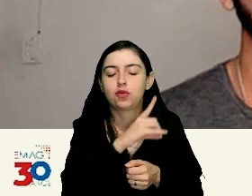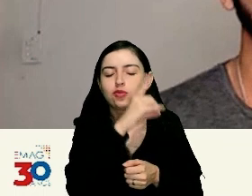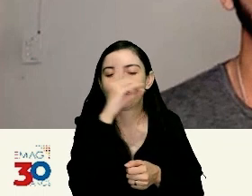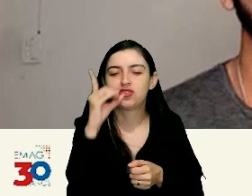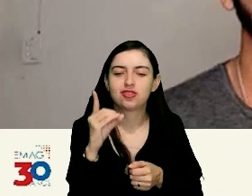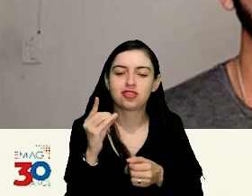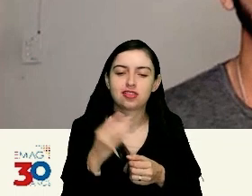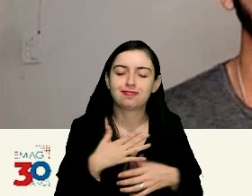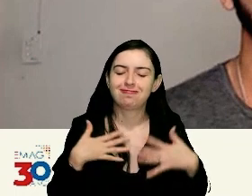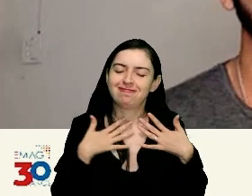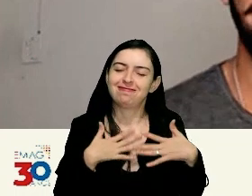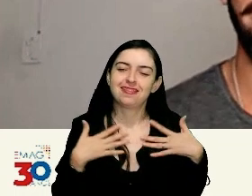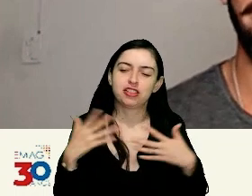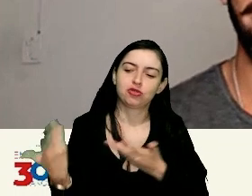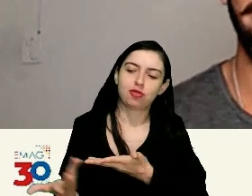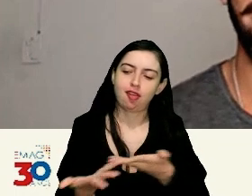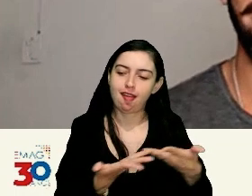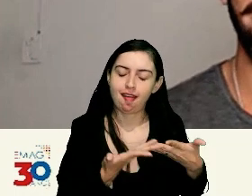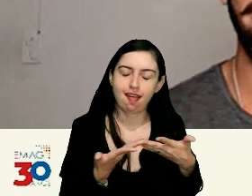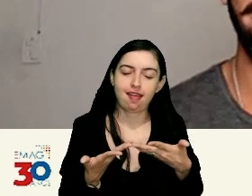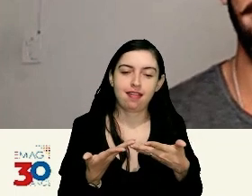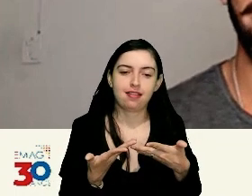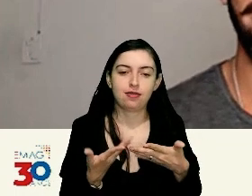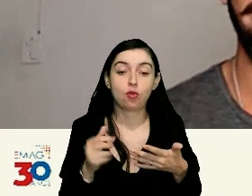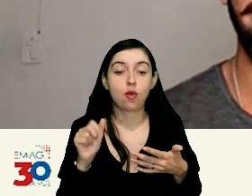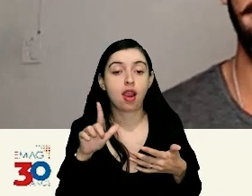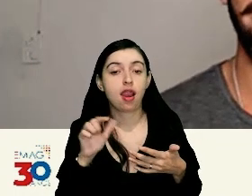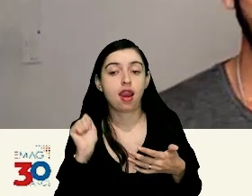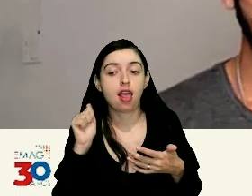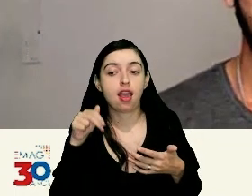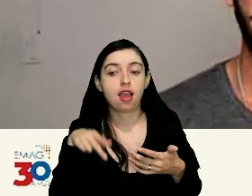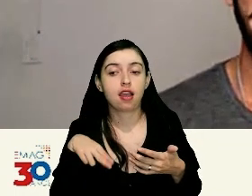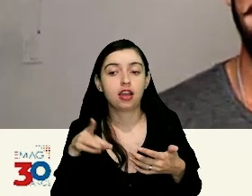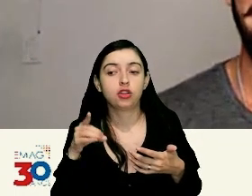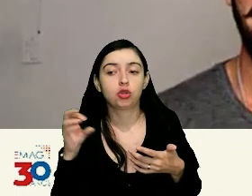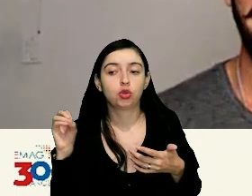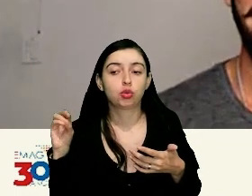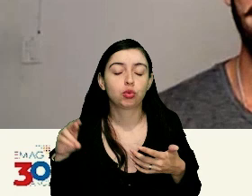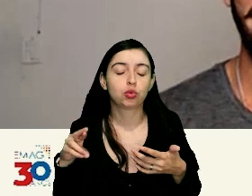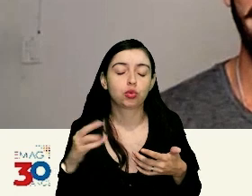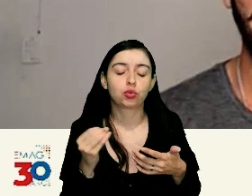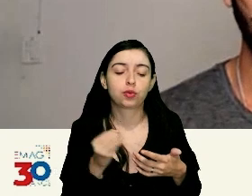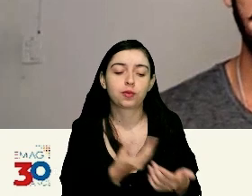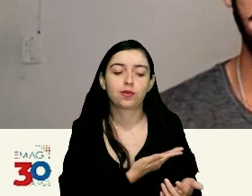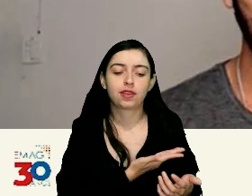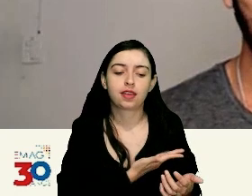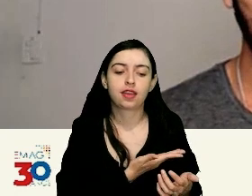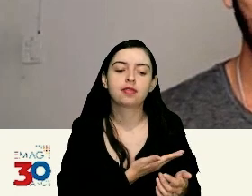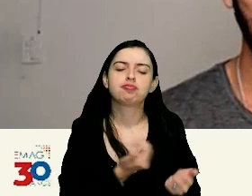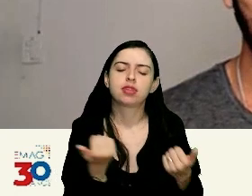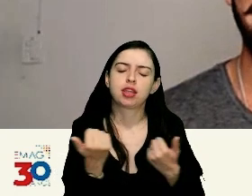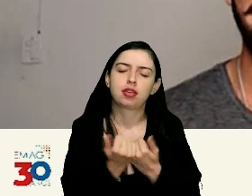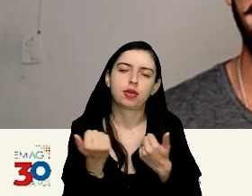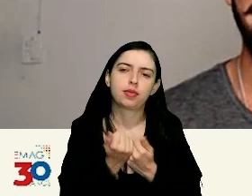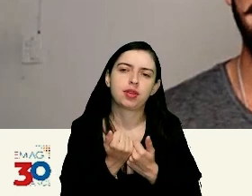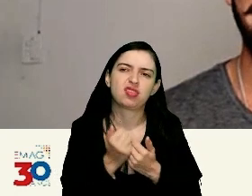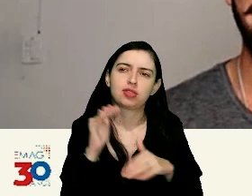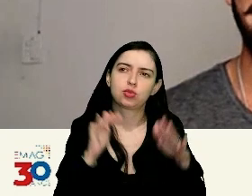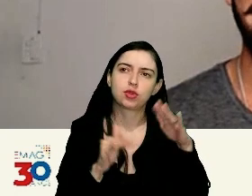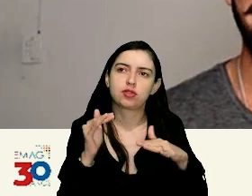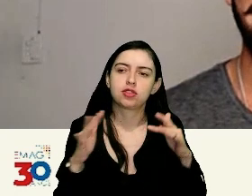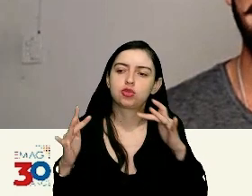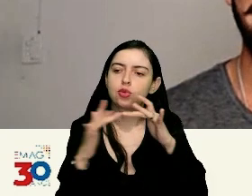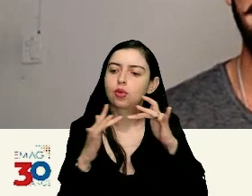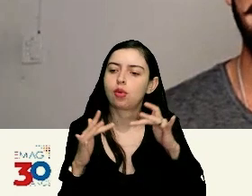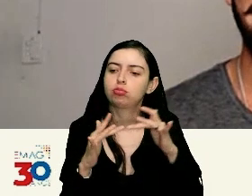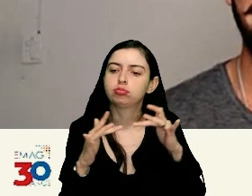todos vocês, né? Leandro, meu amigo, parceiro aí, já algumas vezes a gente vê se encontrando, né, nessas